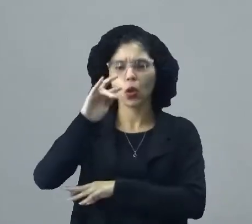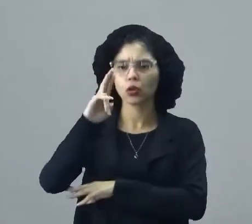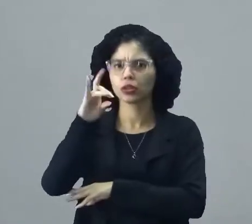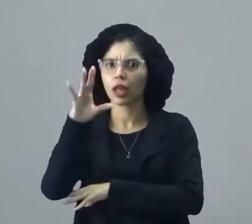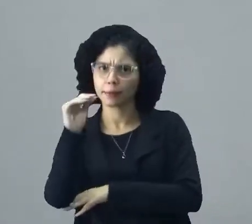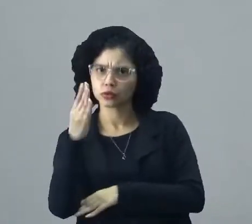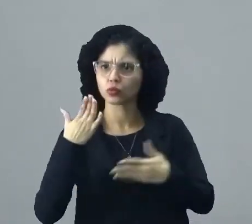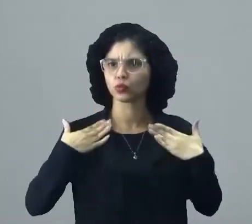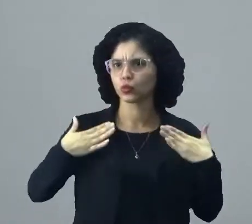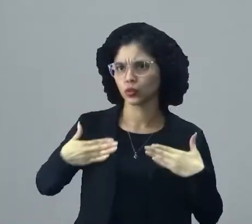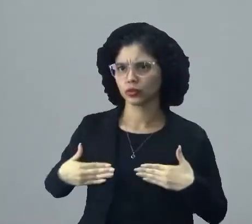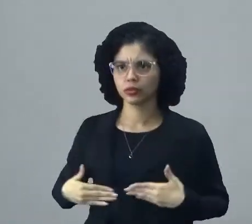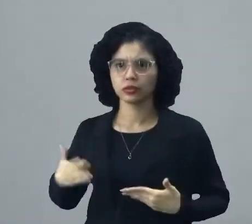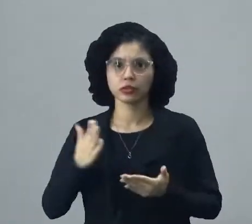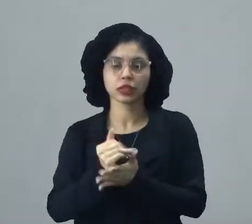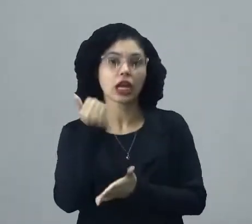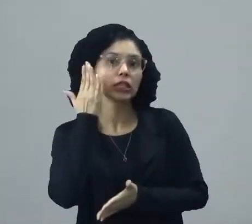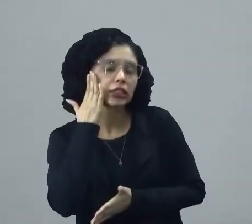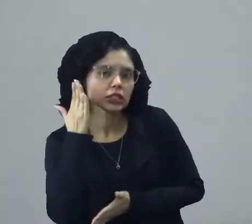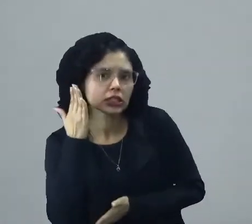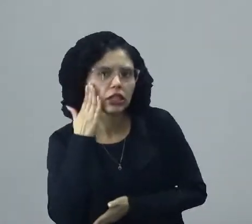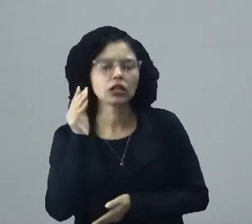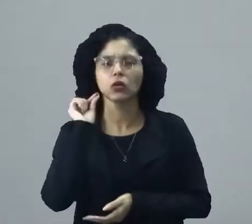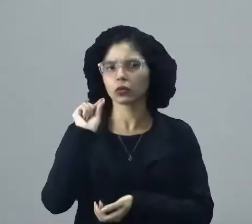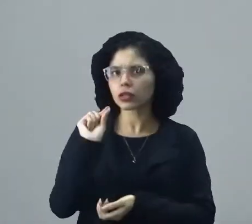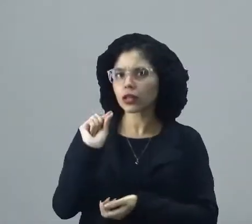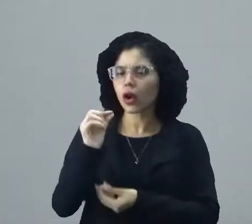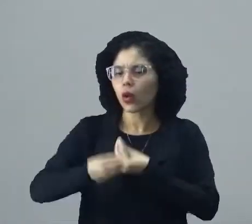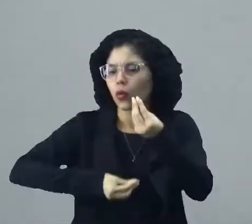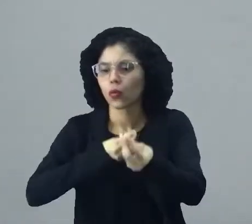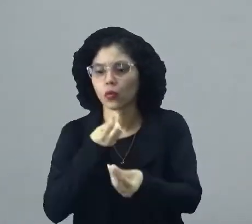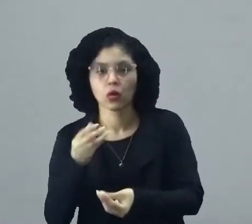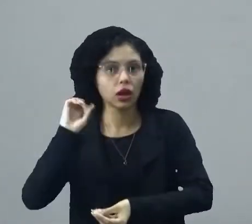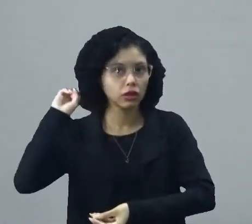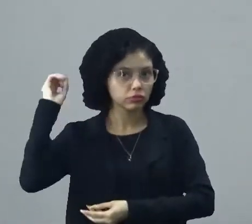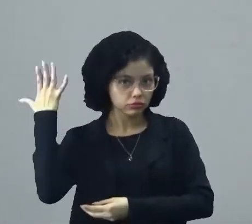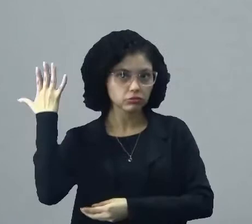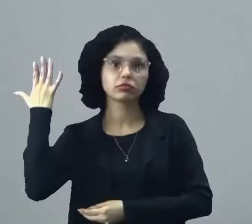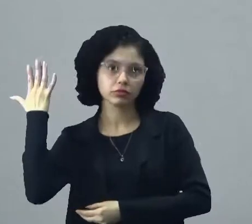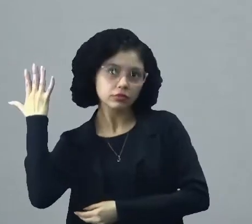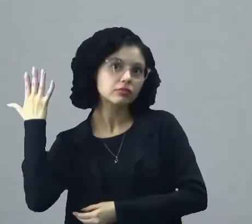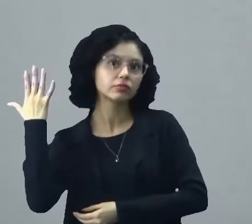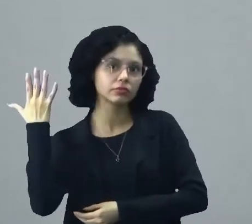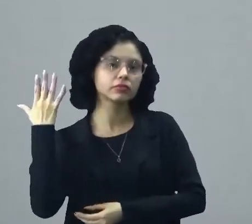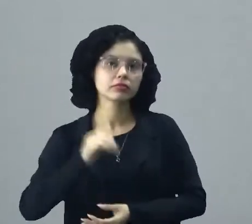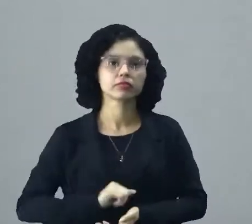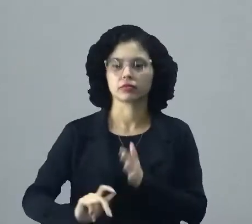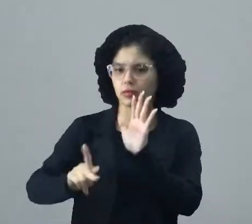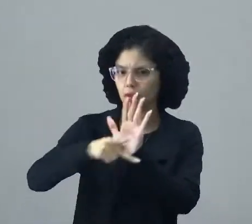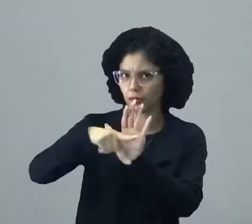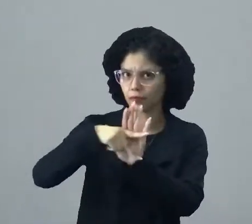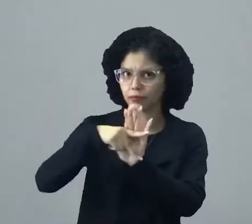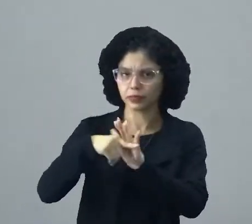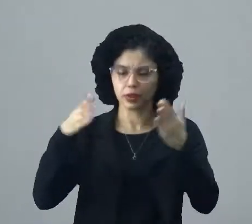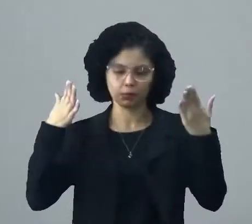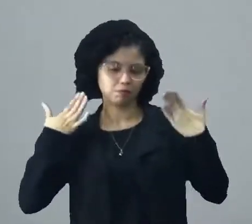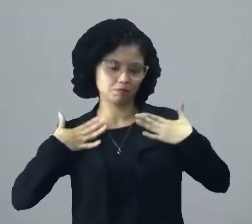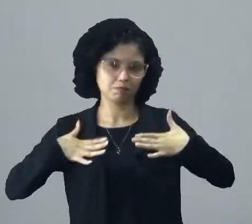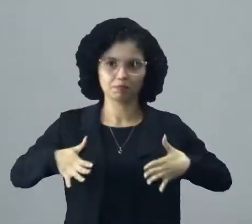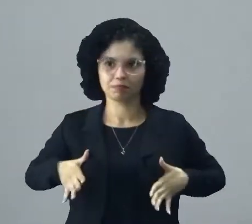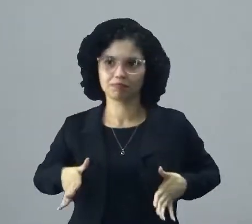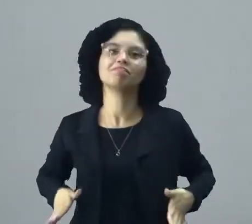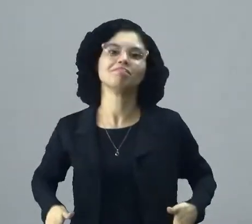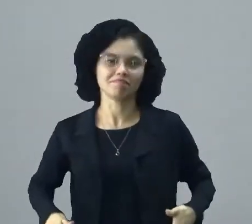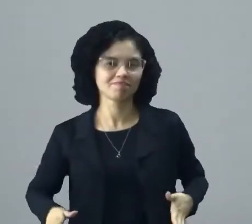condicionamento físico. A gente vai buscar entender, compreender como efetivamente essa concepção de deixar o corpo